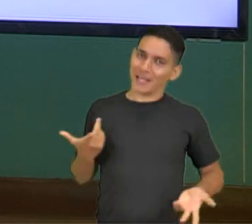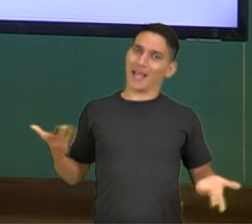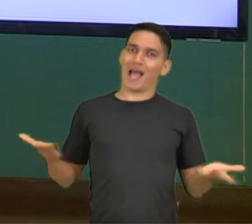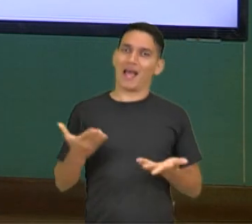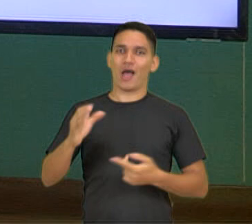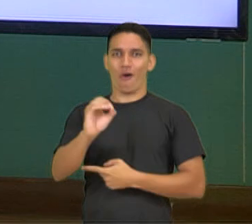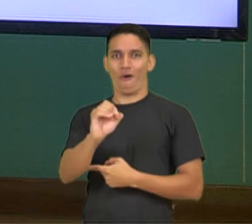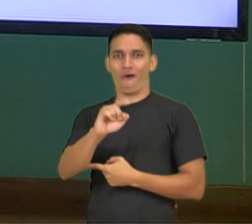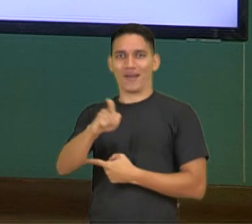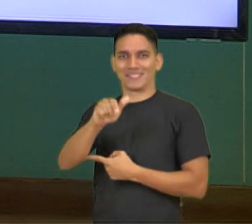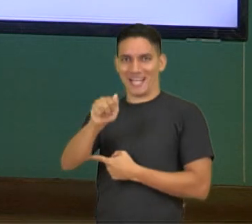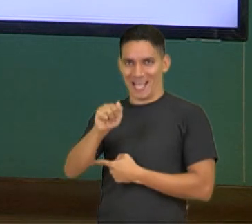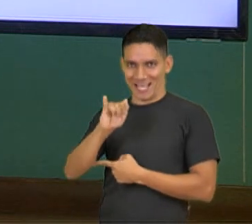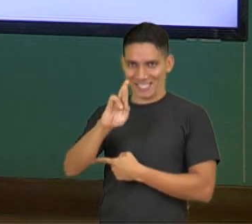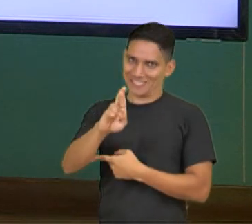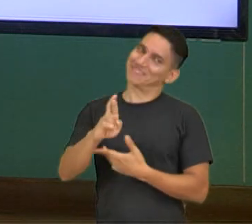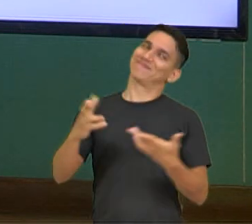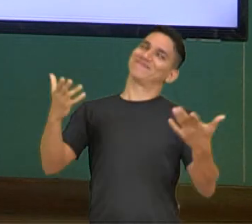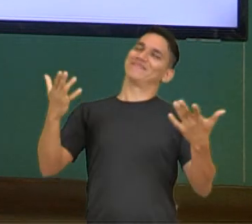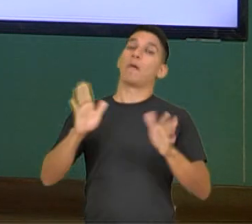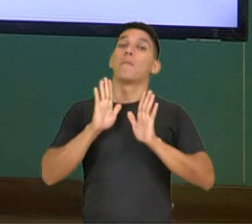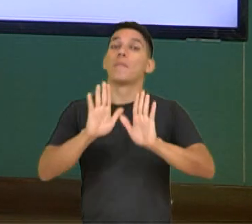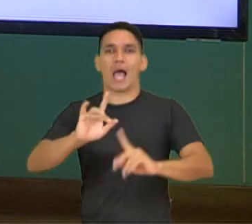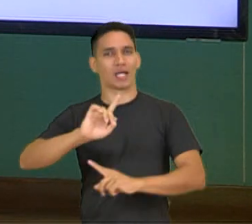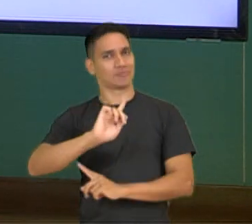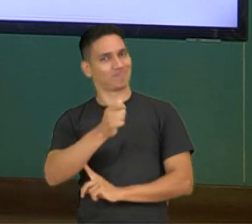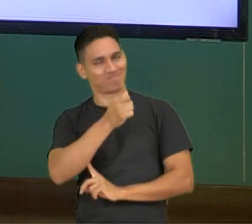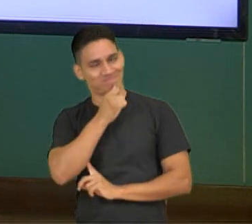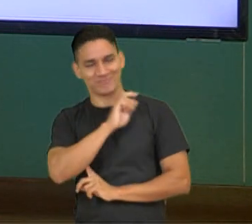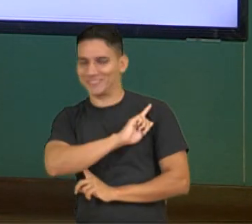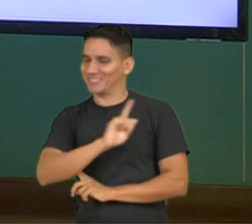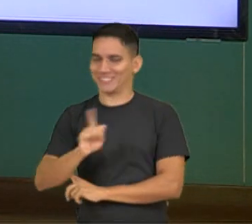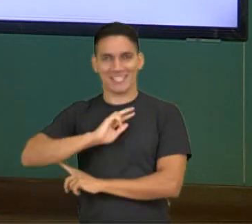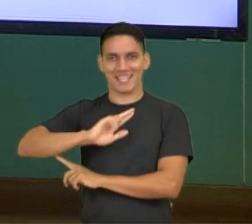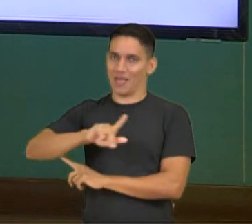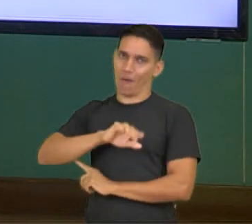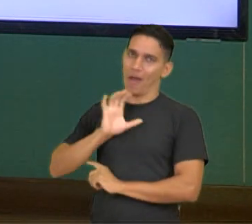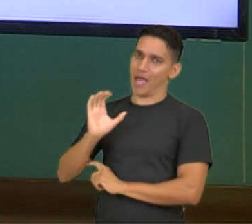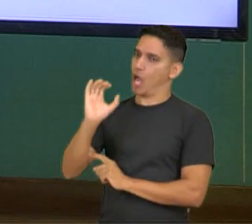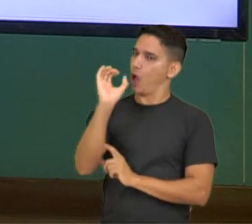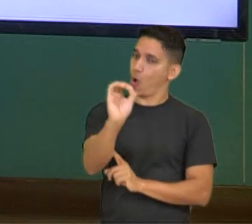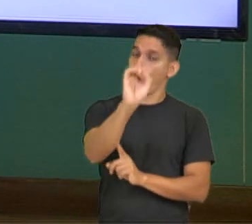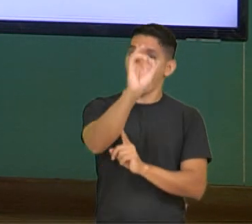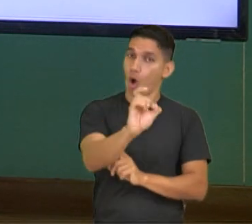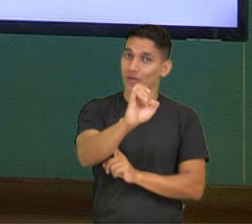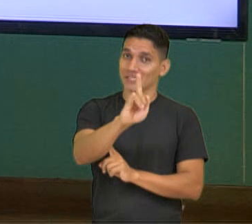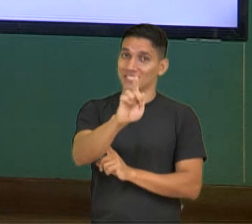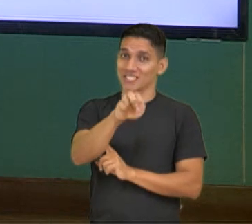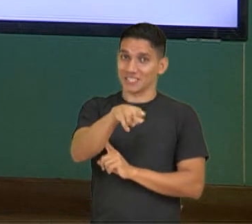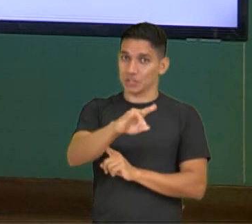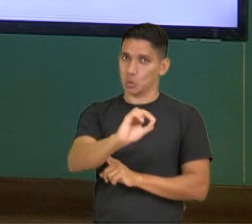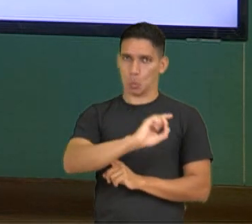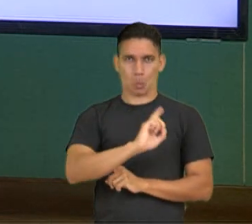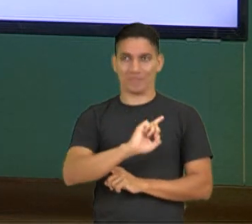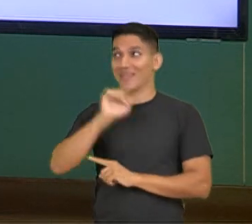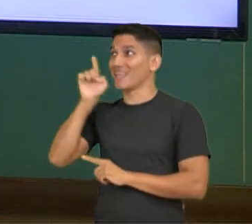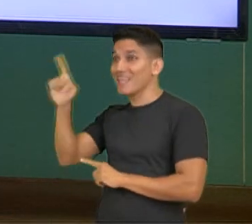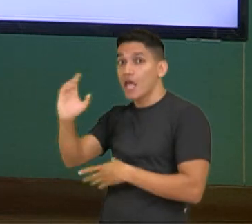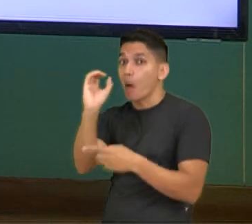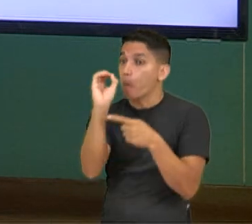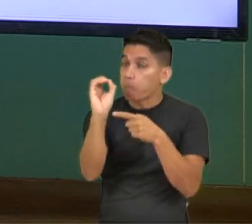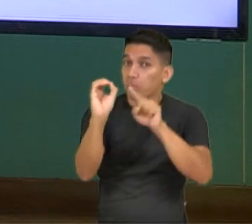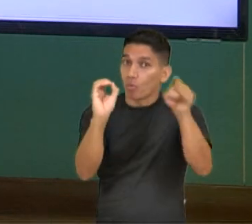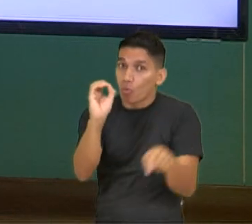fala, Osair. Então, mas não é o de oxigênio, tá? Essa